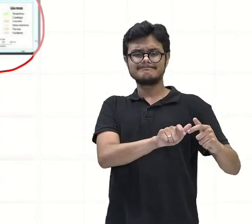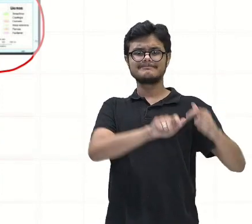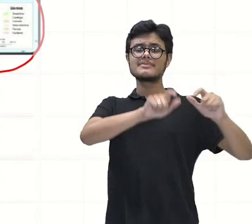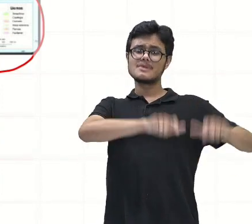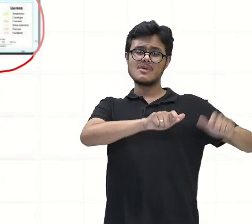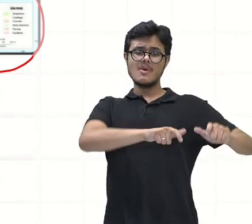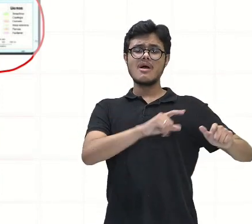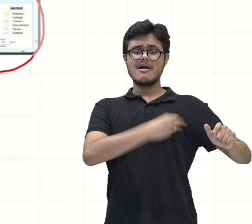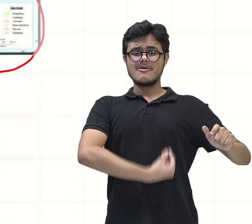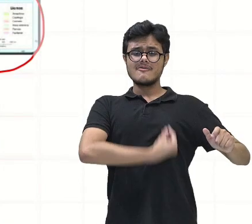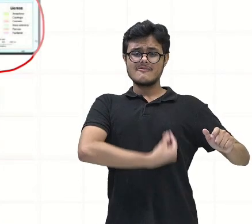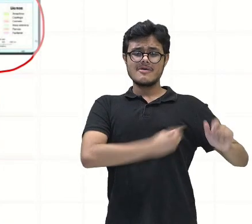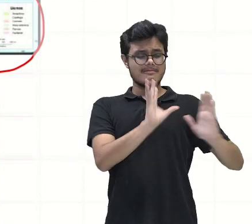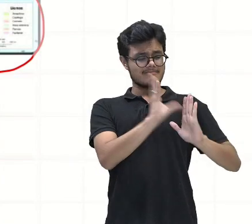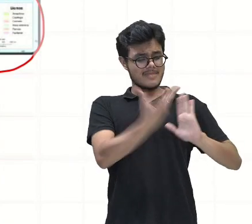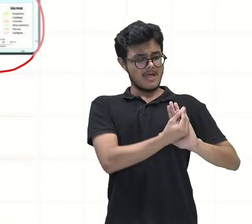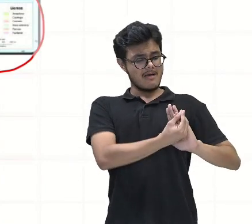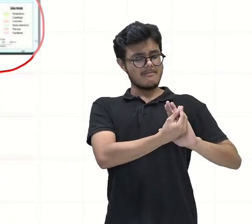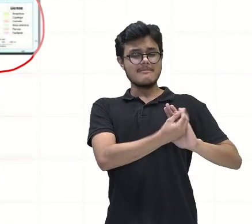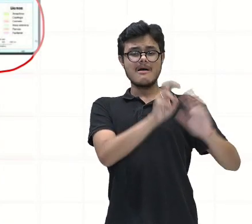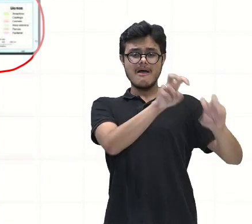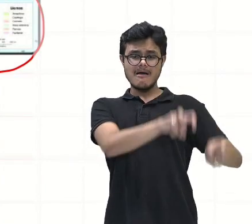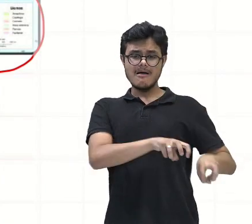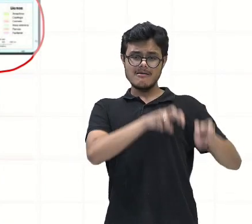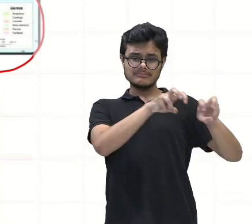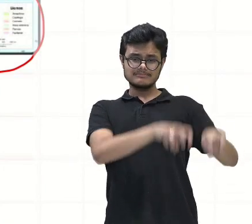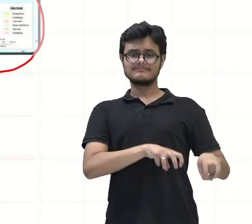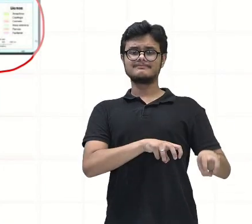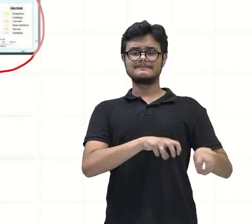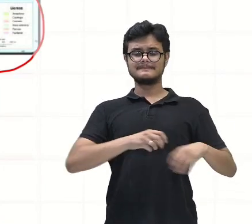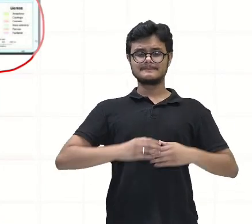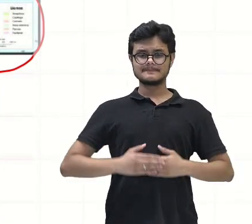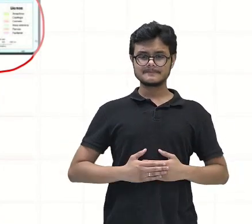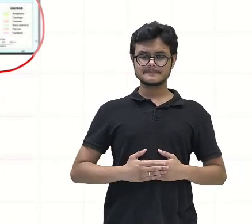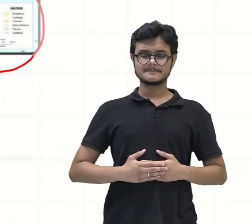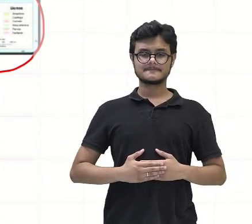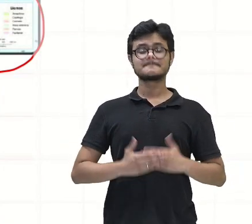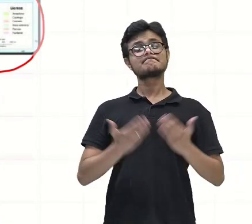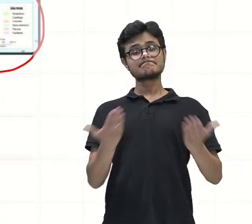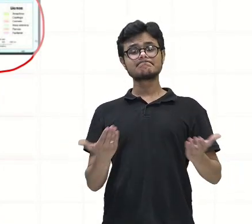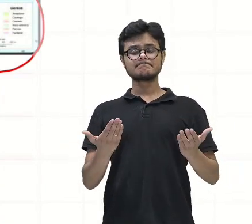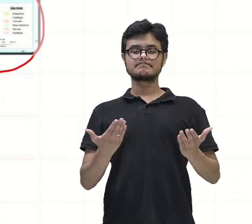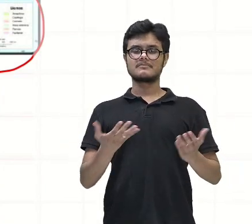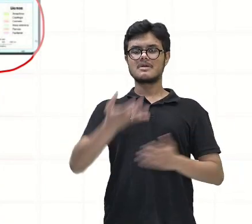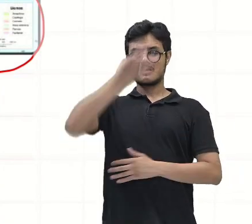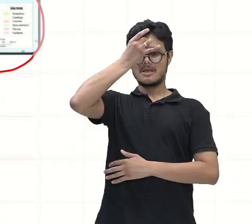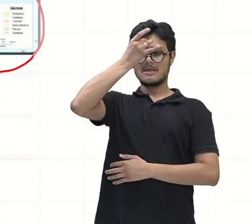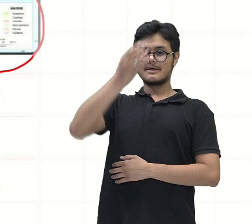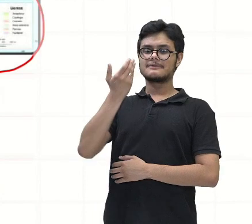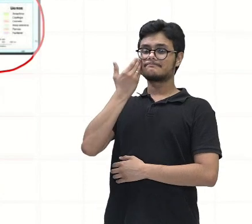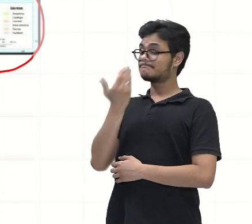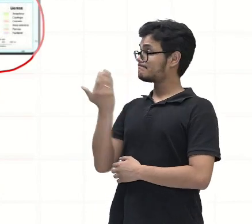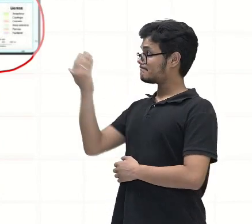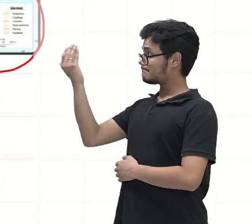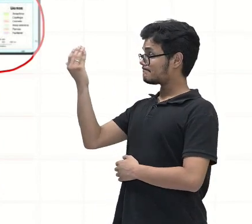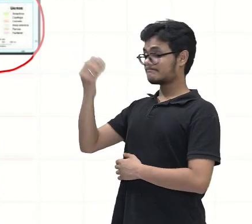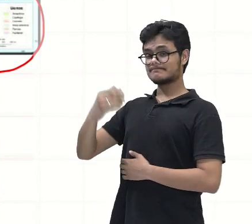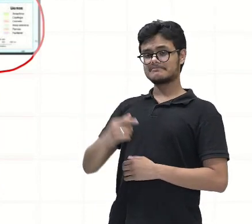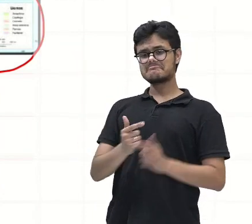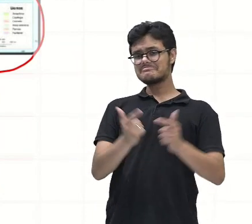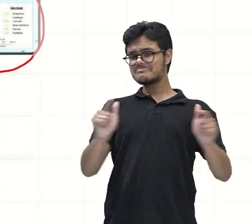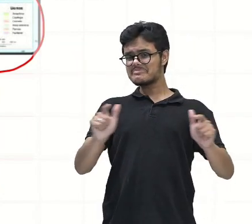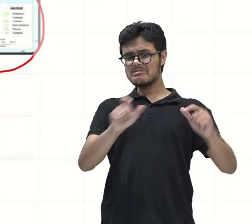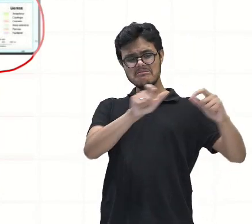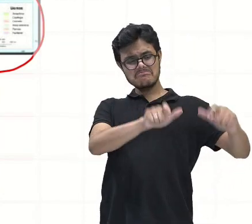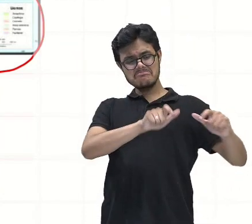gente vai ver né no bioma da amazônia né só para pra gente fixar melhor aqui né a gente não vai ver